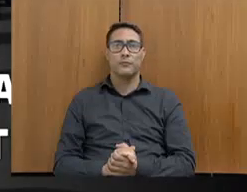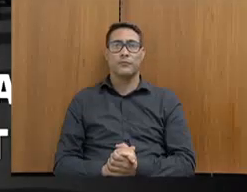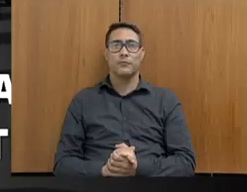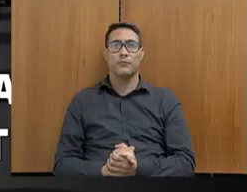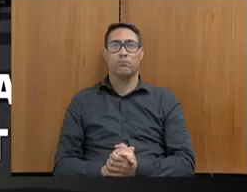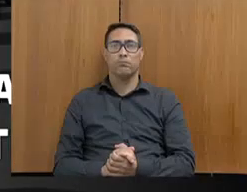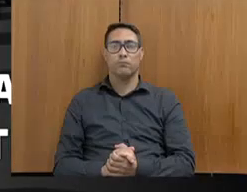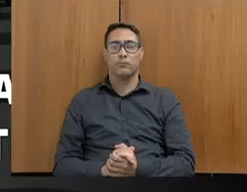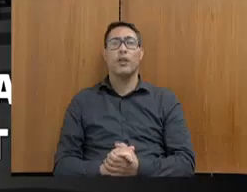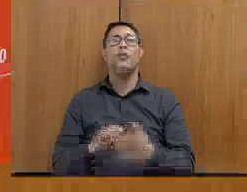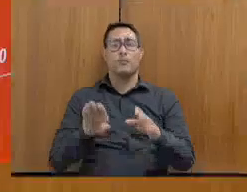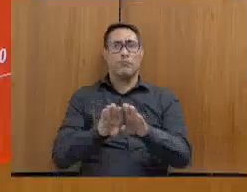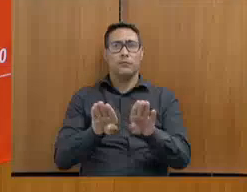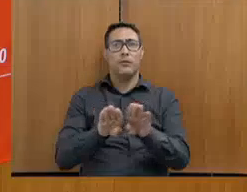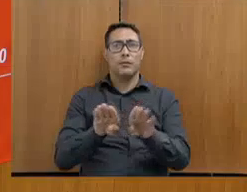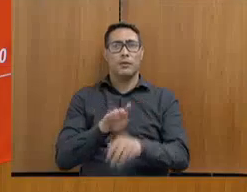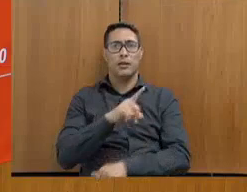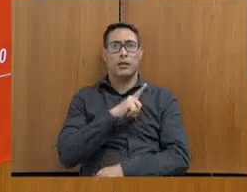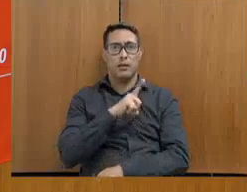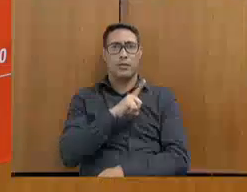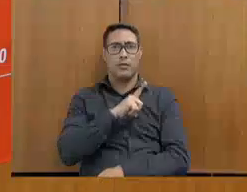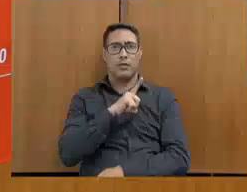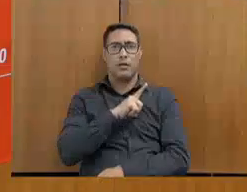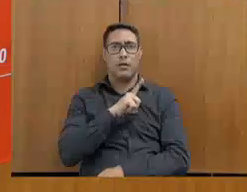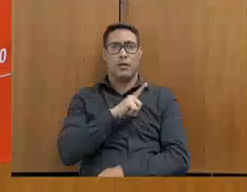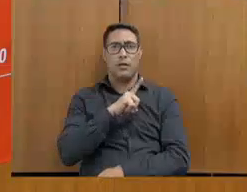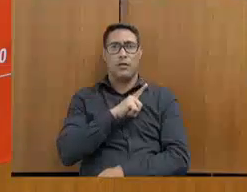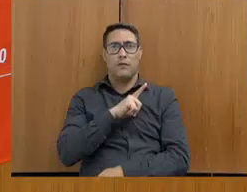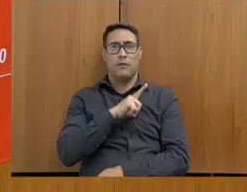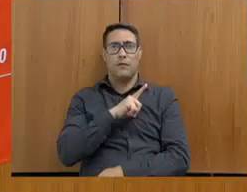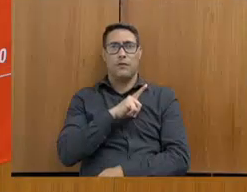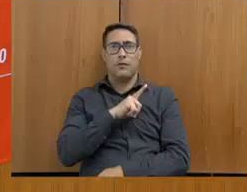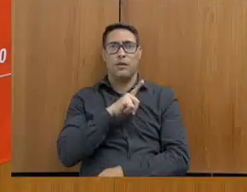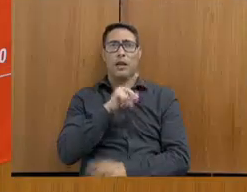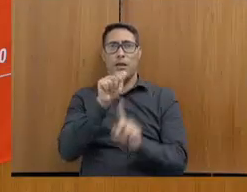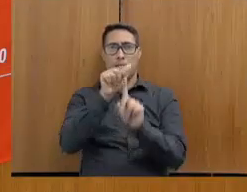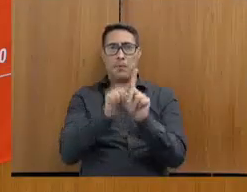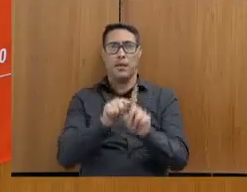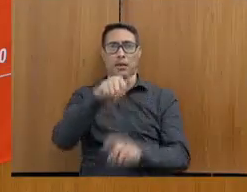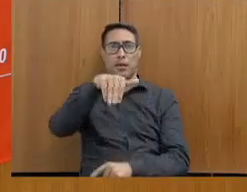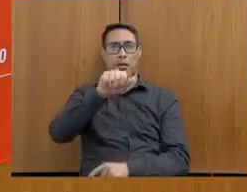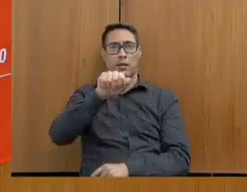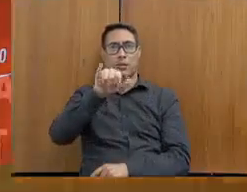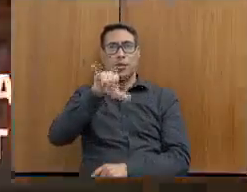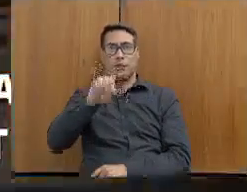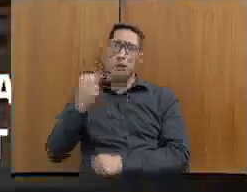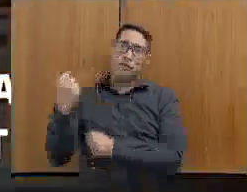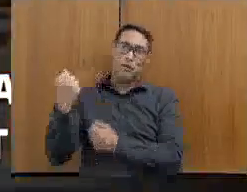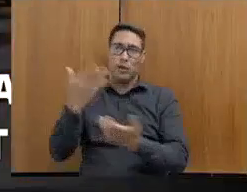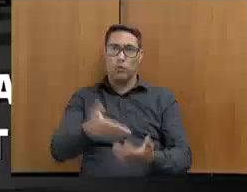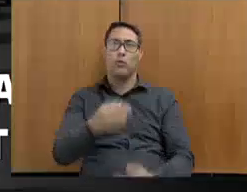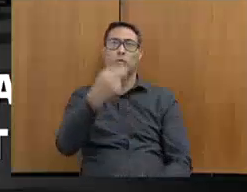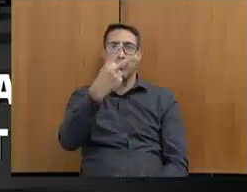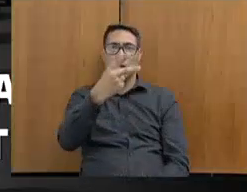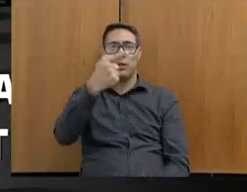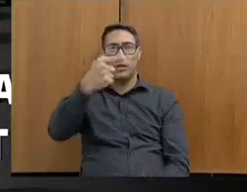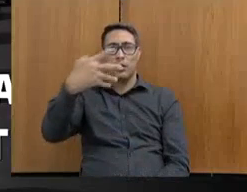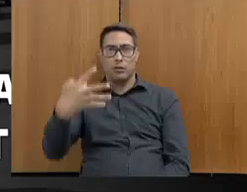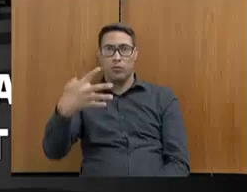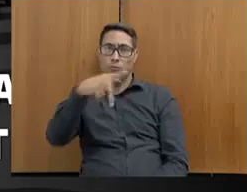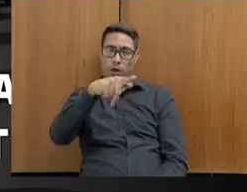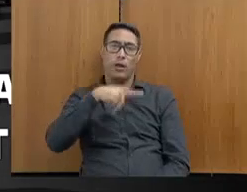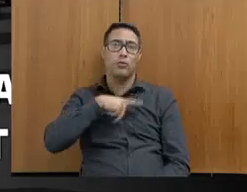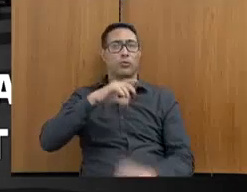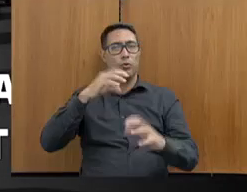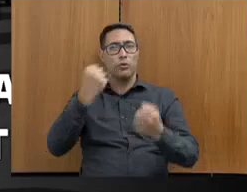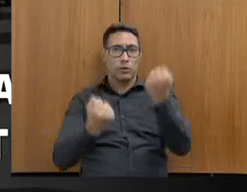nós tivemos também até até o mês de maio entrega de 274 viaturas é